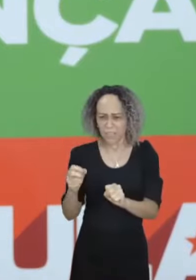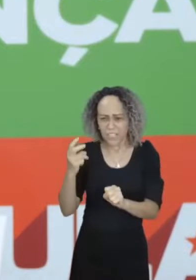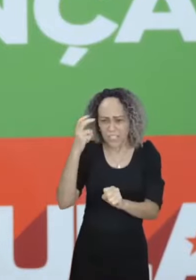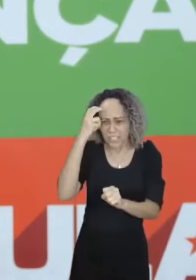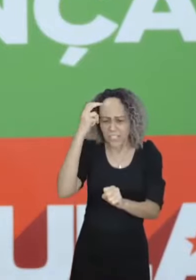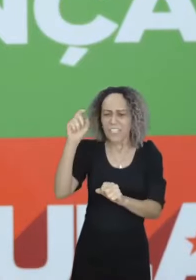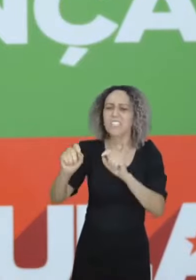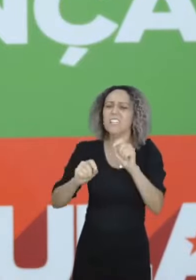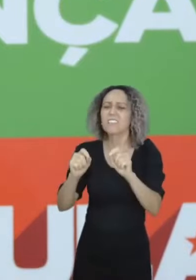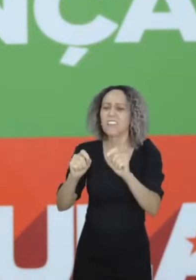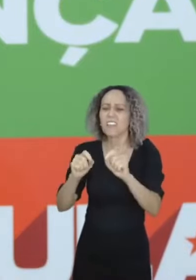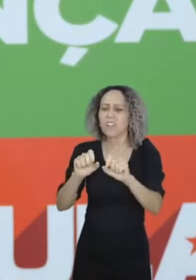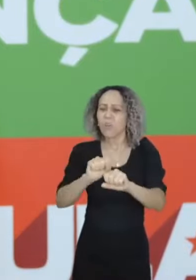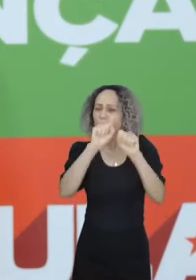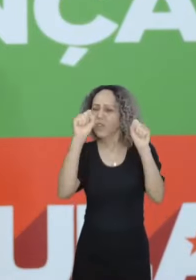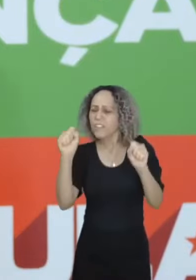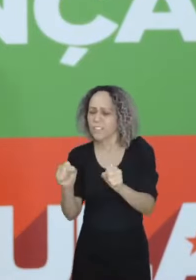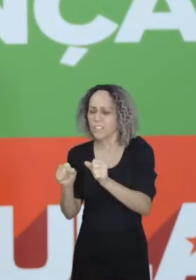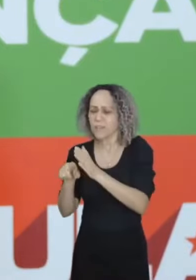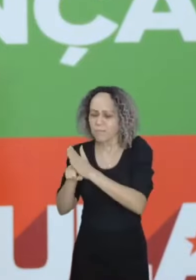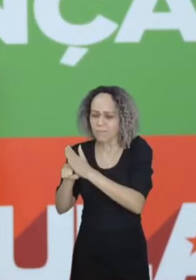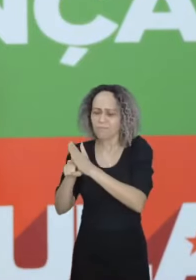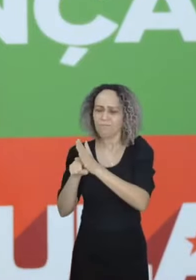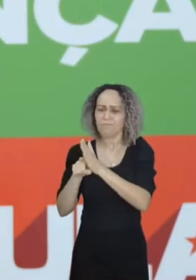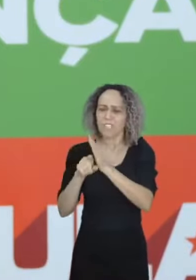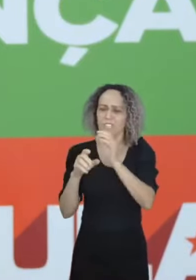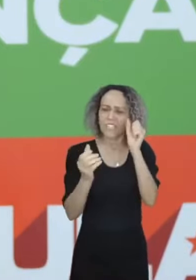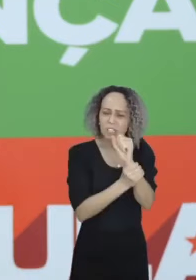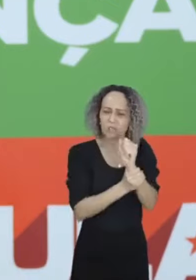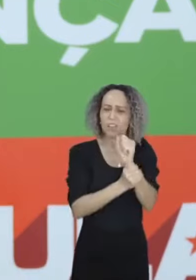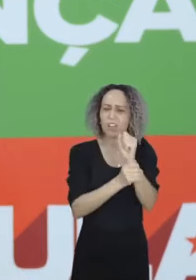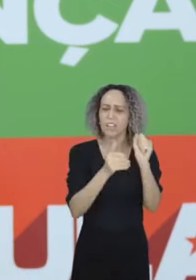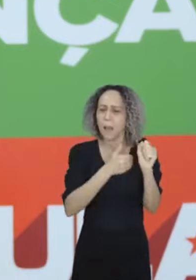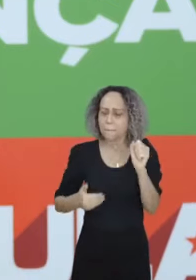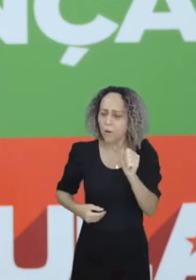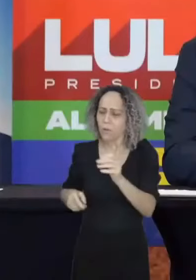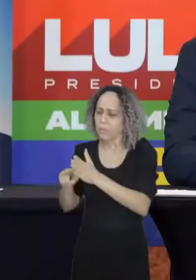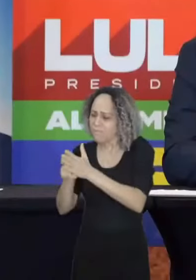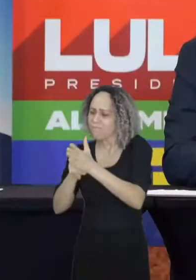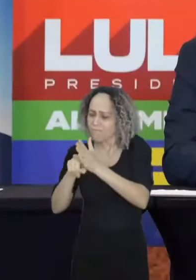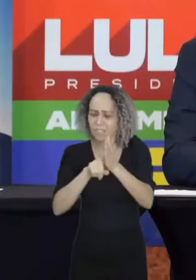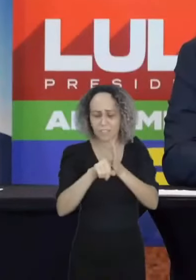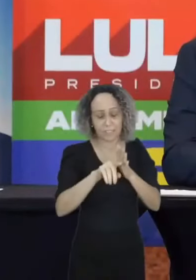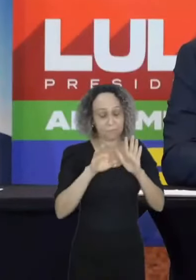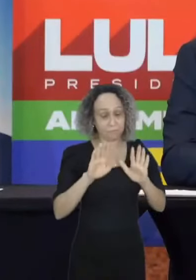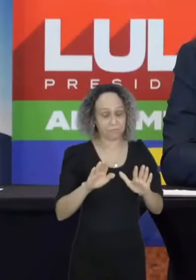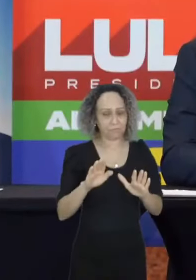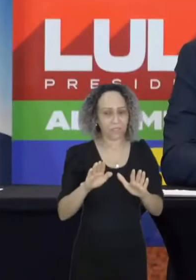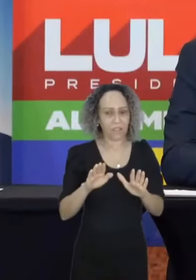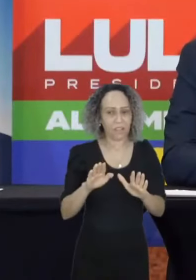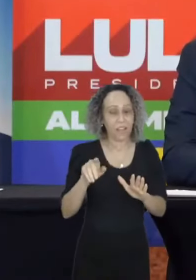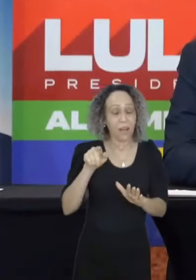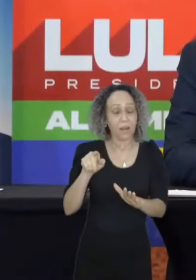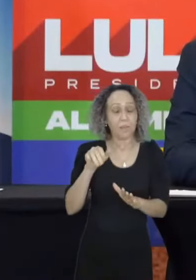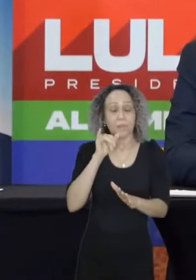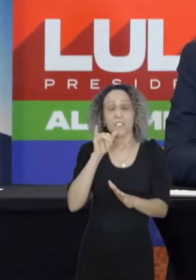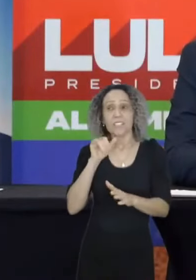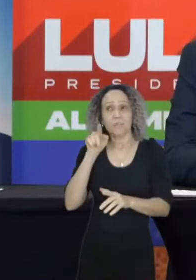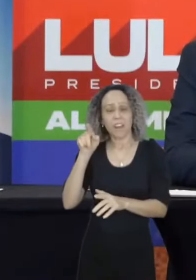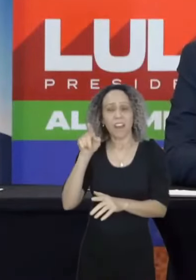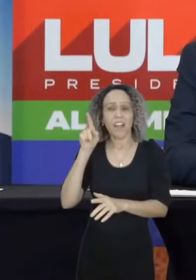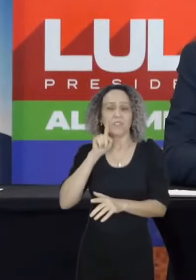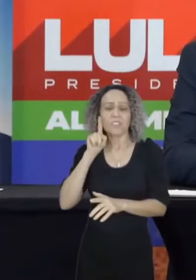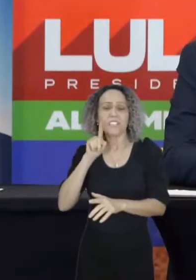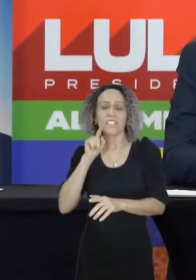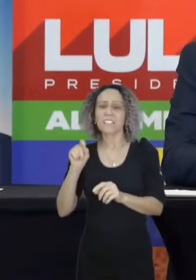as várias polícias que tem nos Estados Unidos, uma sabia que ia ter o atentado, mas como uma não conversava com a outra, porque